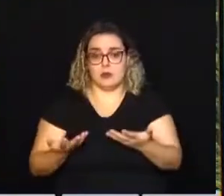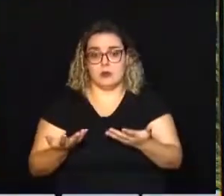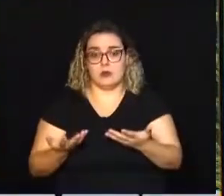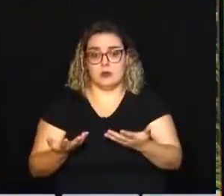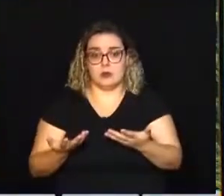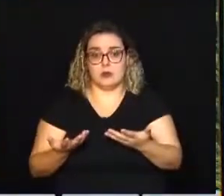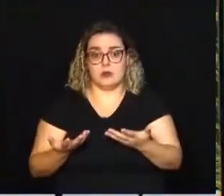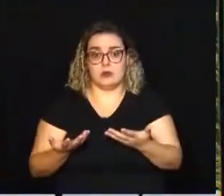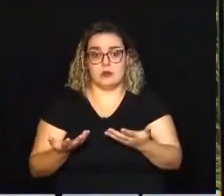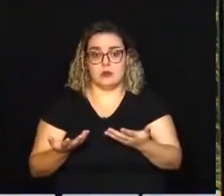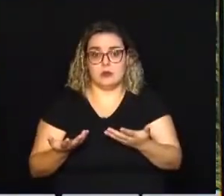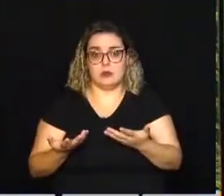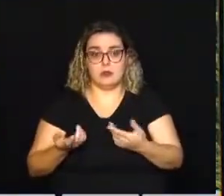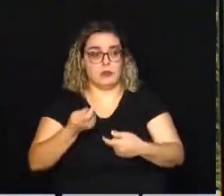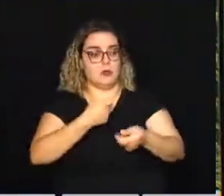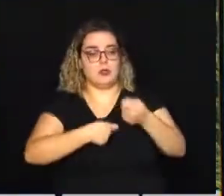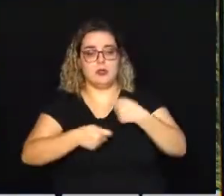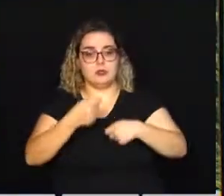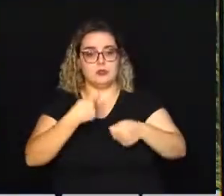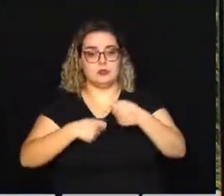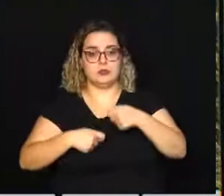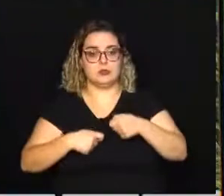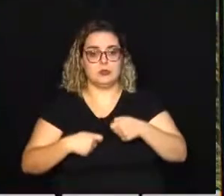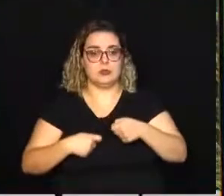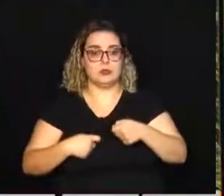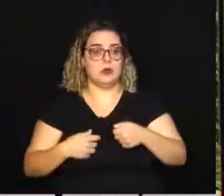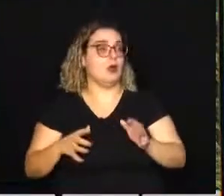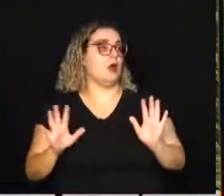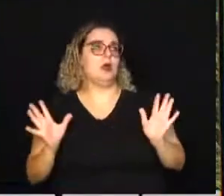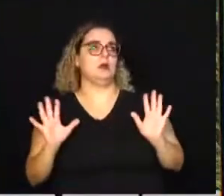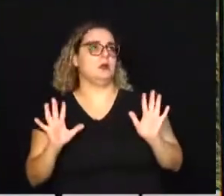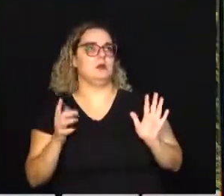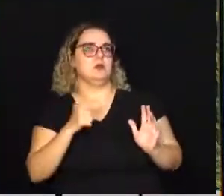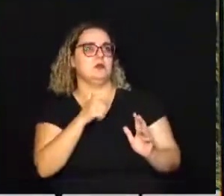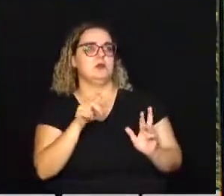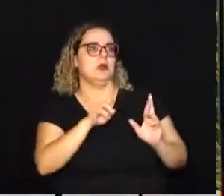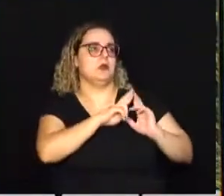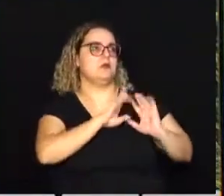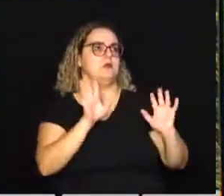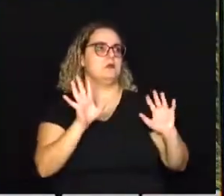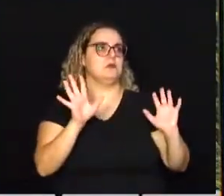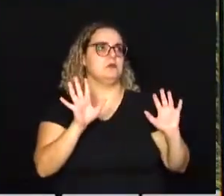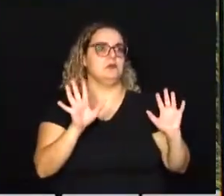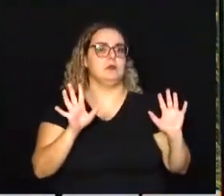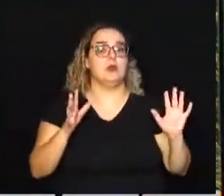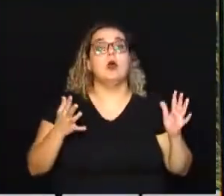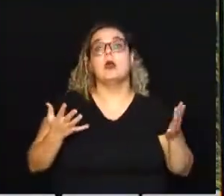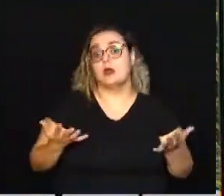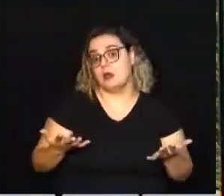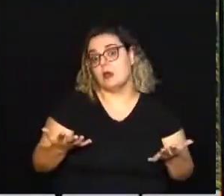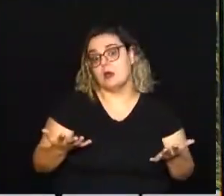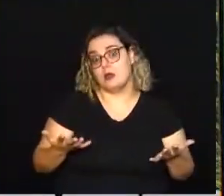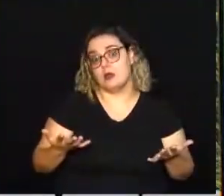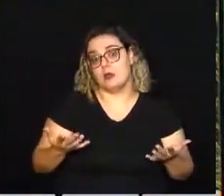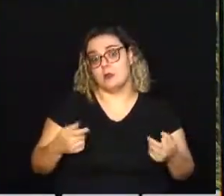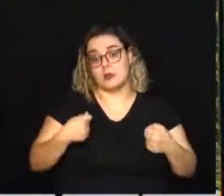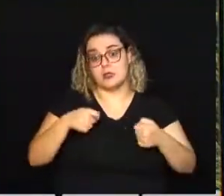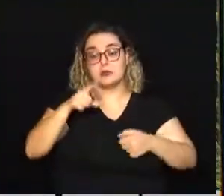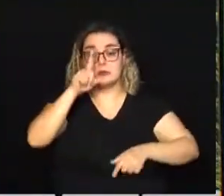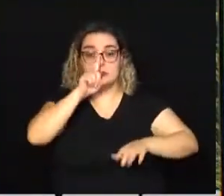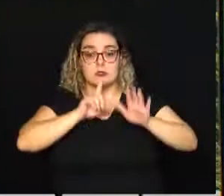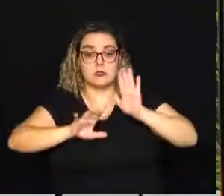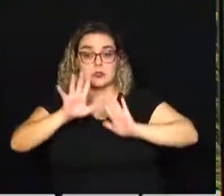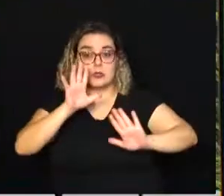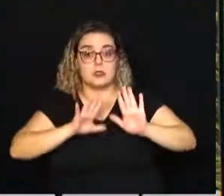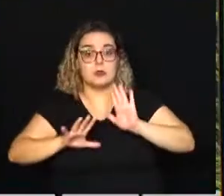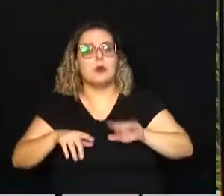aí o administrador público está lá, não sou eu, não é comigo, não tenho nada a ver comigo, né? Então, assim, é isso. E a gente não tem que deixar